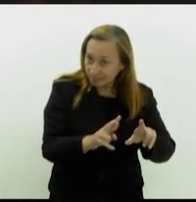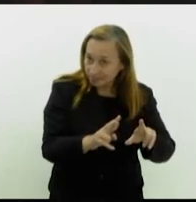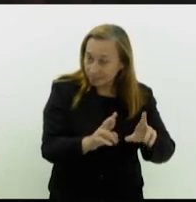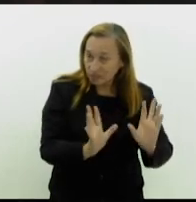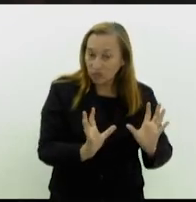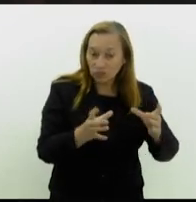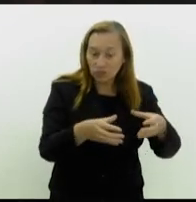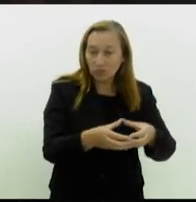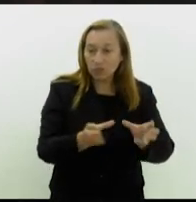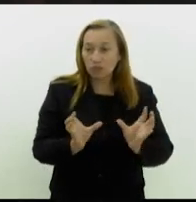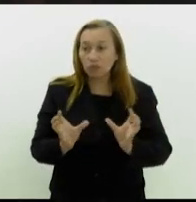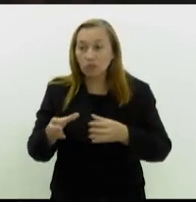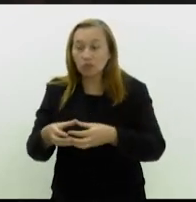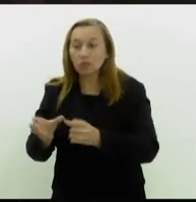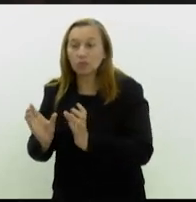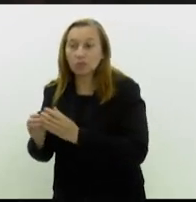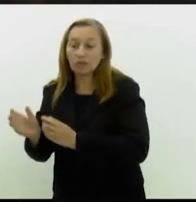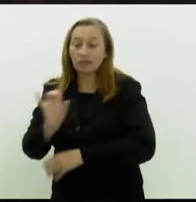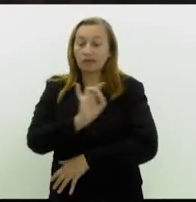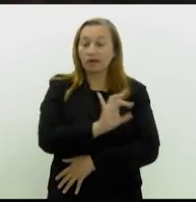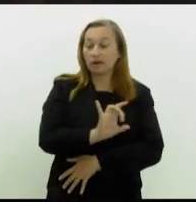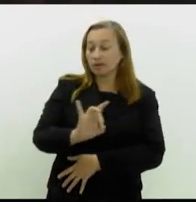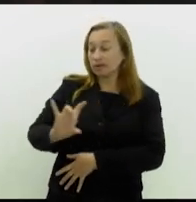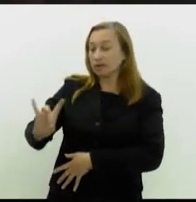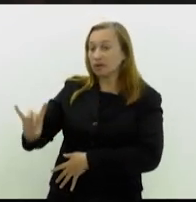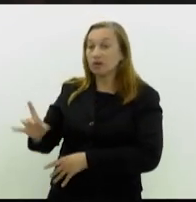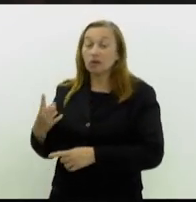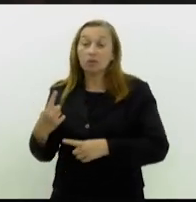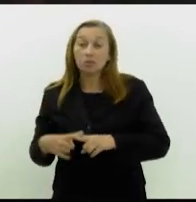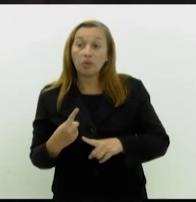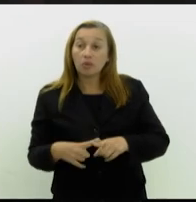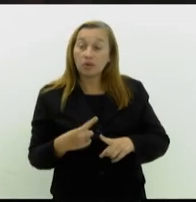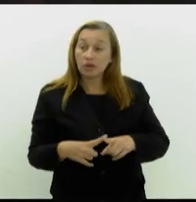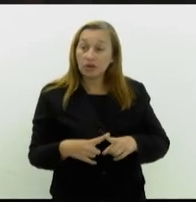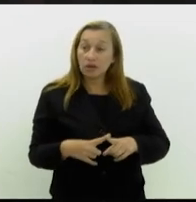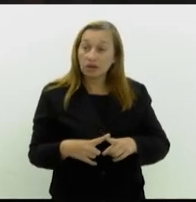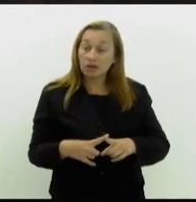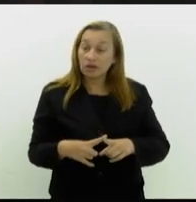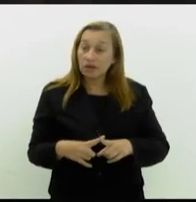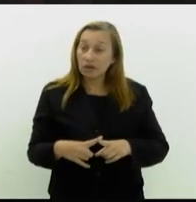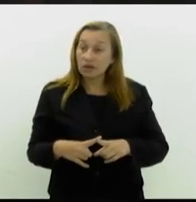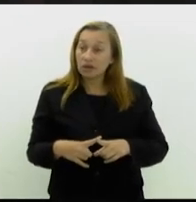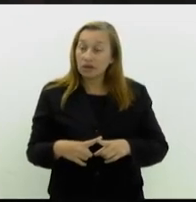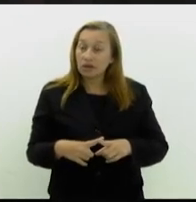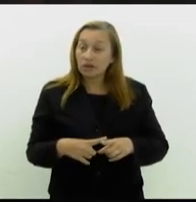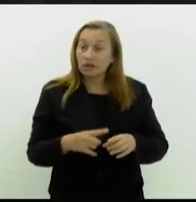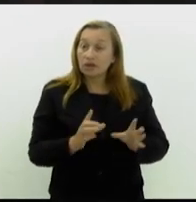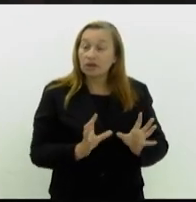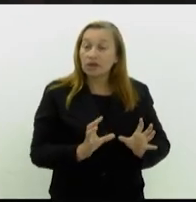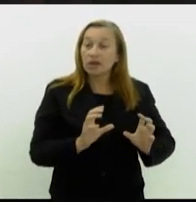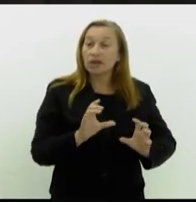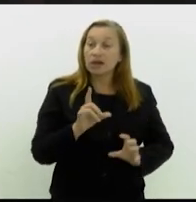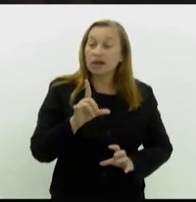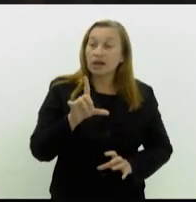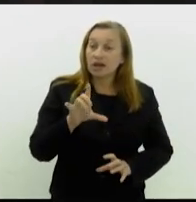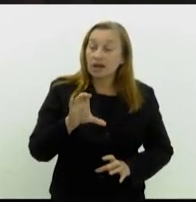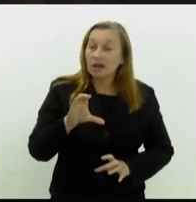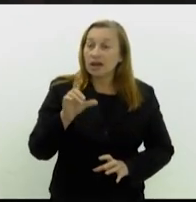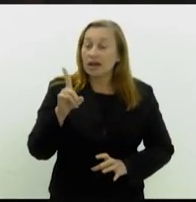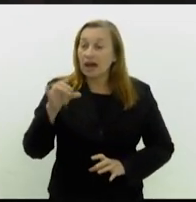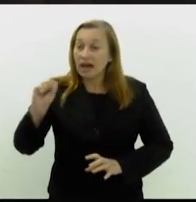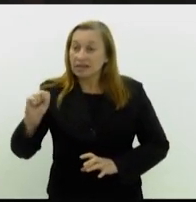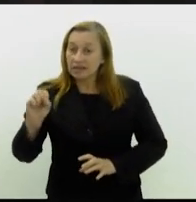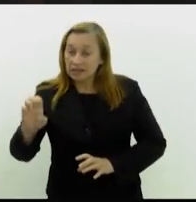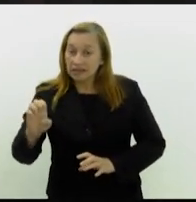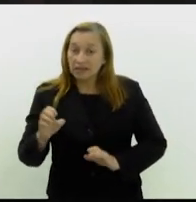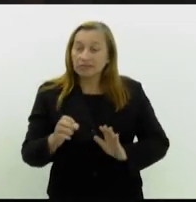de classe porque a razão de ser das entidades de classe é defender exatamente as classes que ela